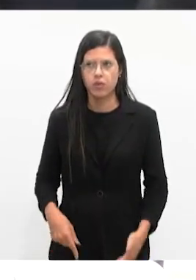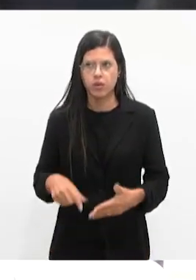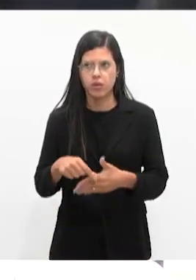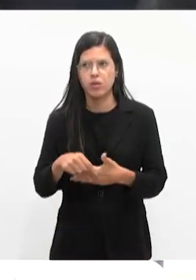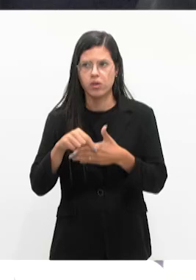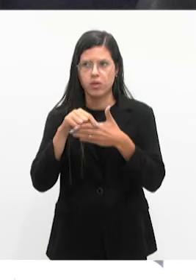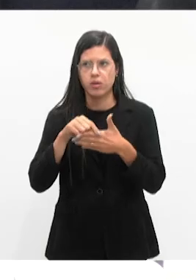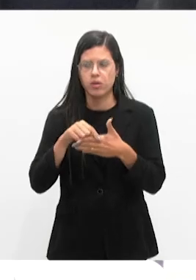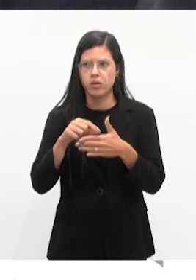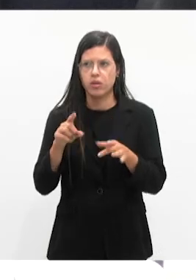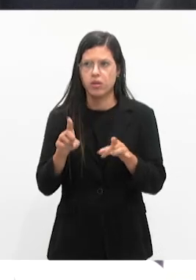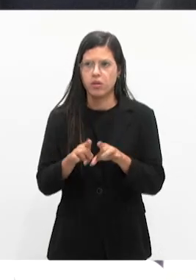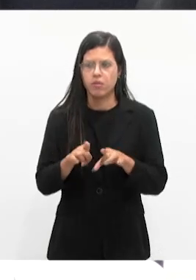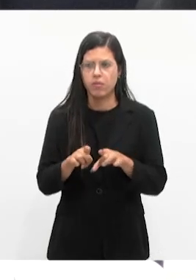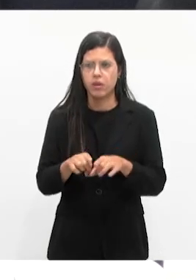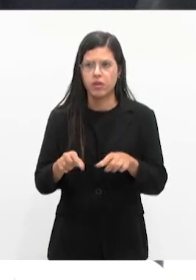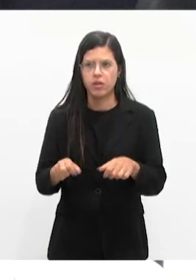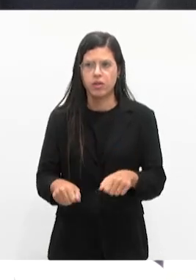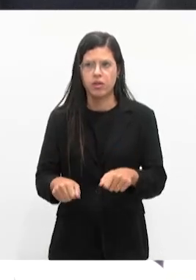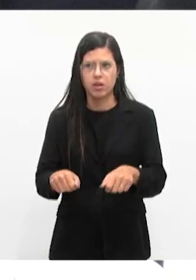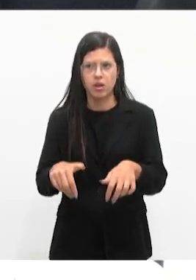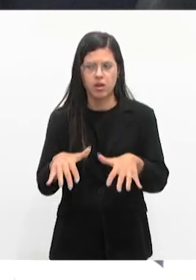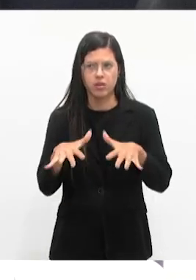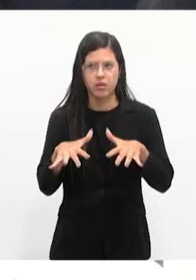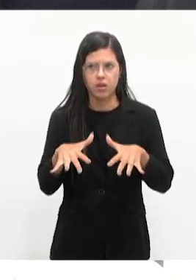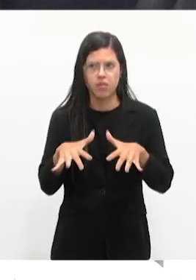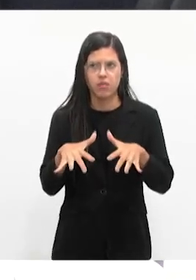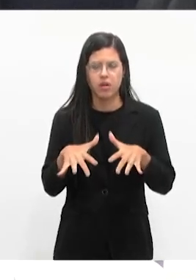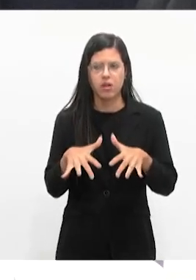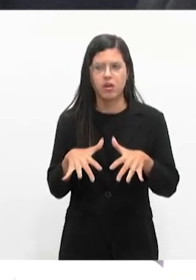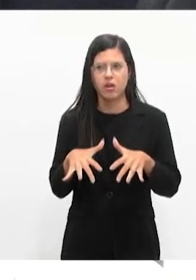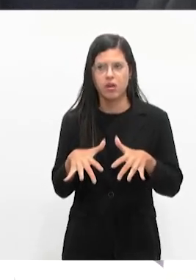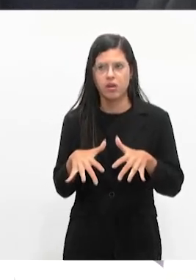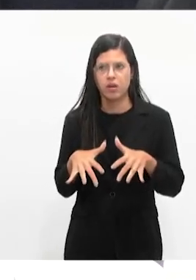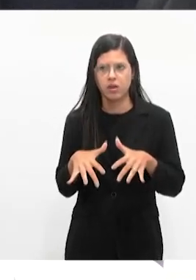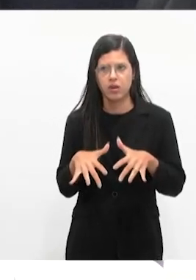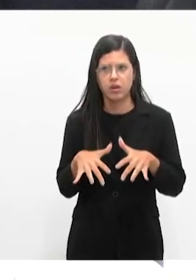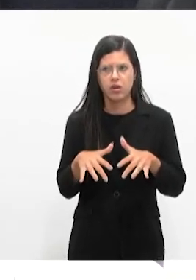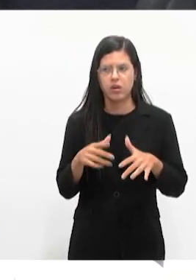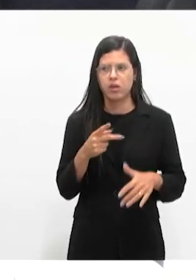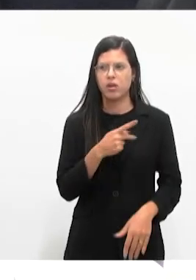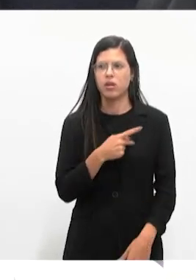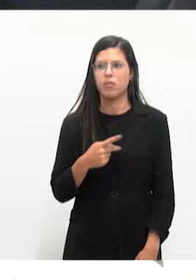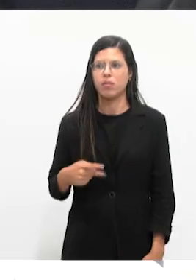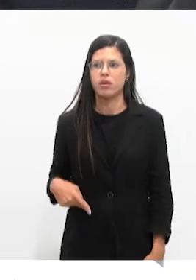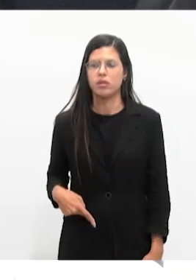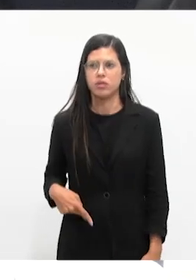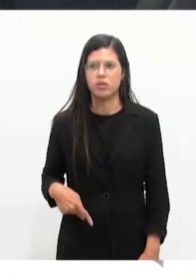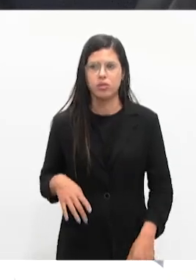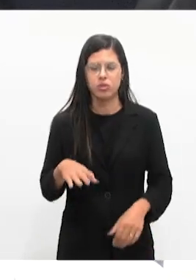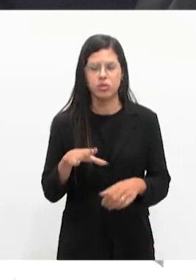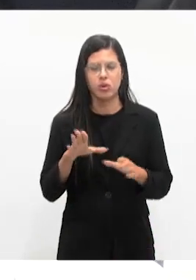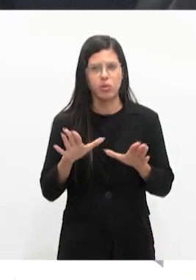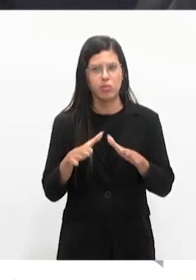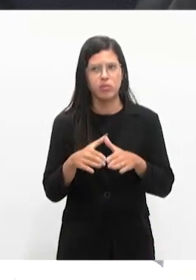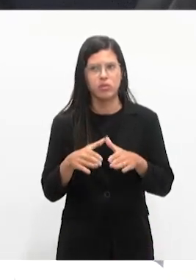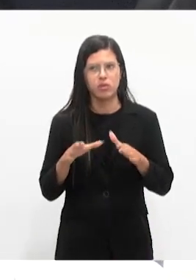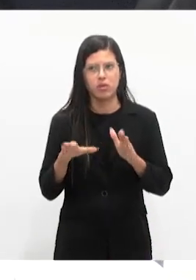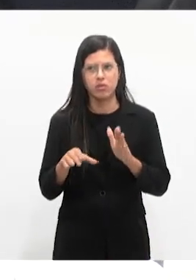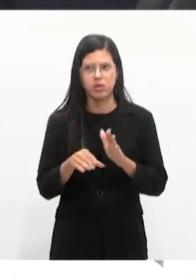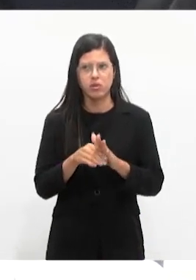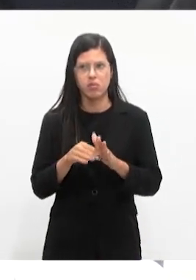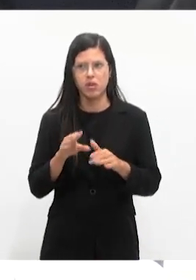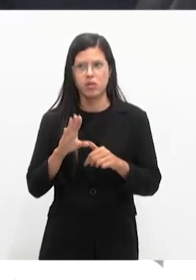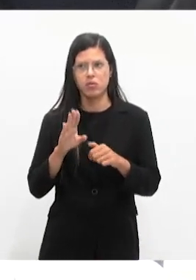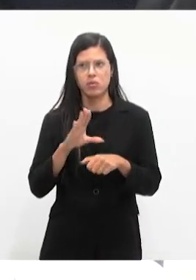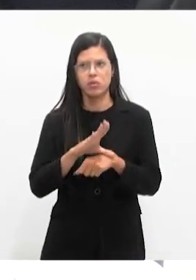de fato da Assembleia, que, além do mais, preside a Comissão de Emendas Constitucionais e Vetos, se não andar agora,